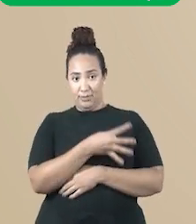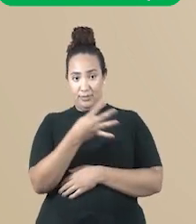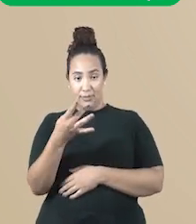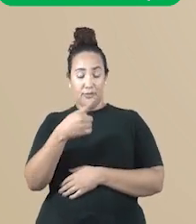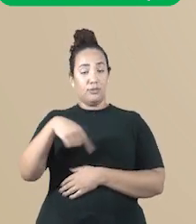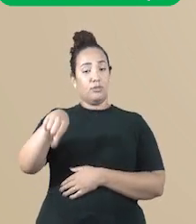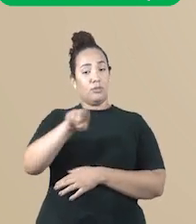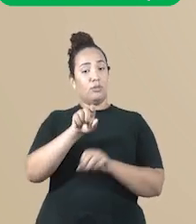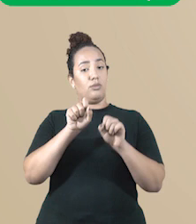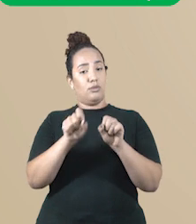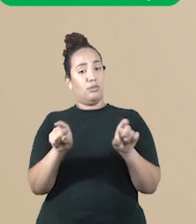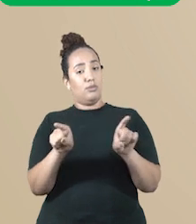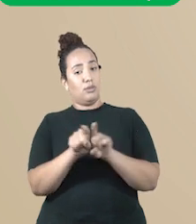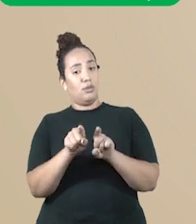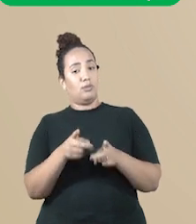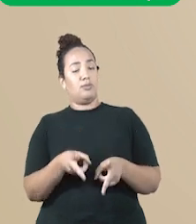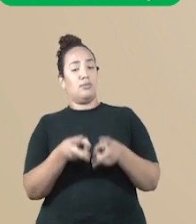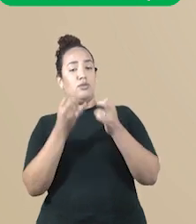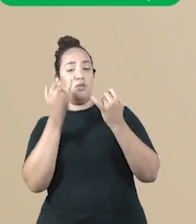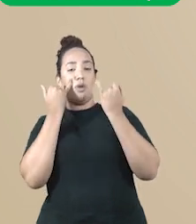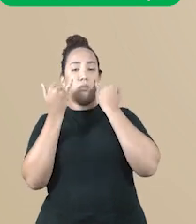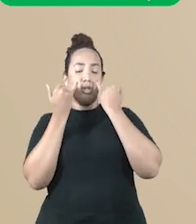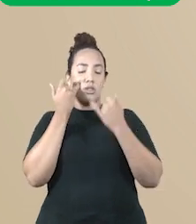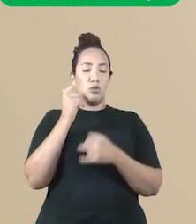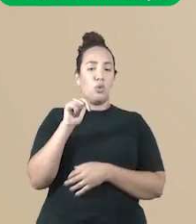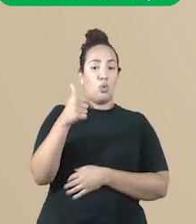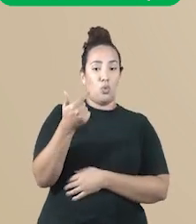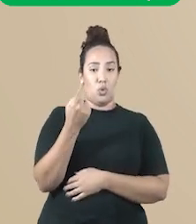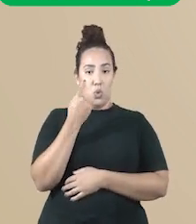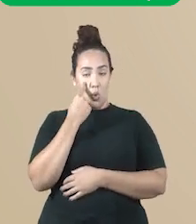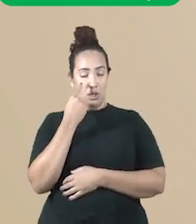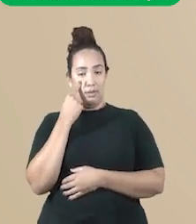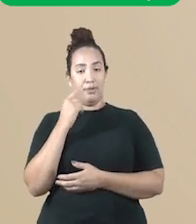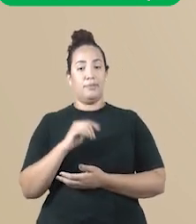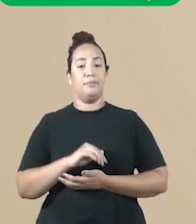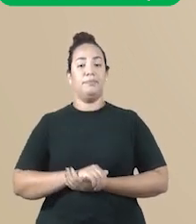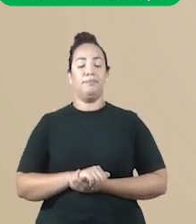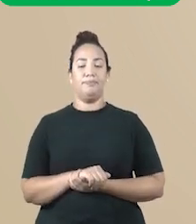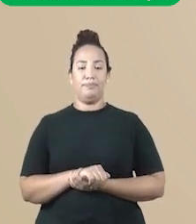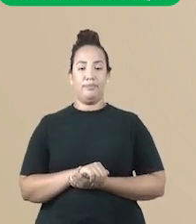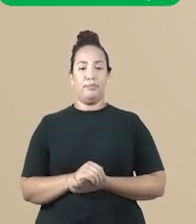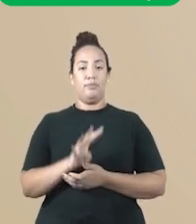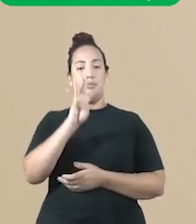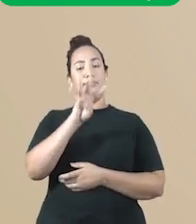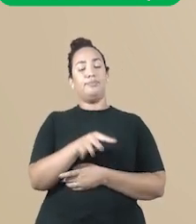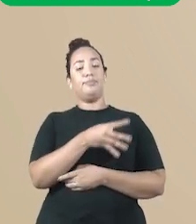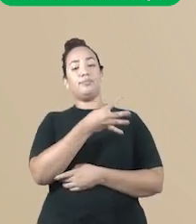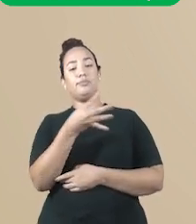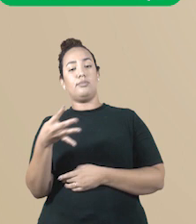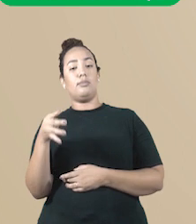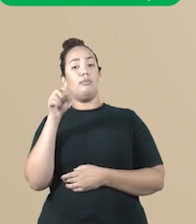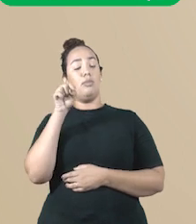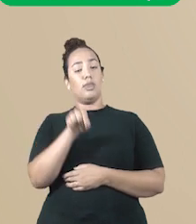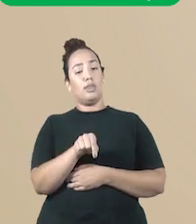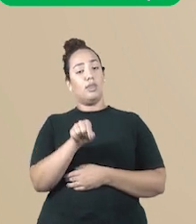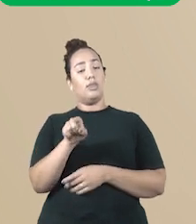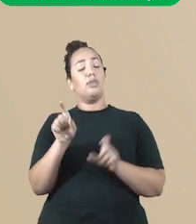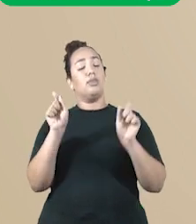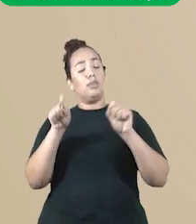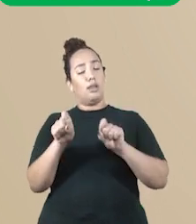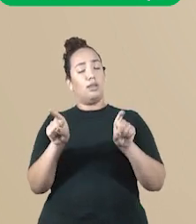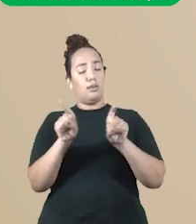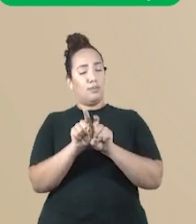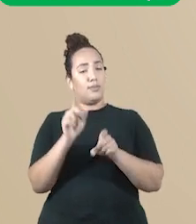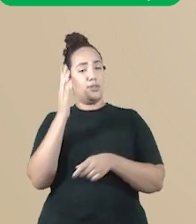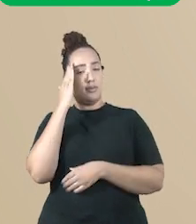podemos identificar outras informações. Quer ver só? Nessa mesma tabela da professora Lívia, nós temos